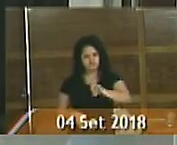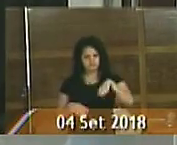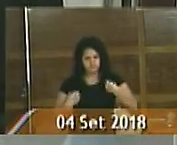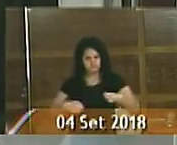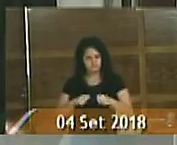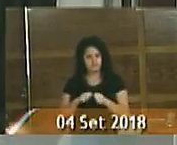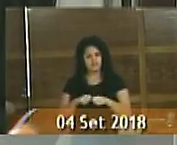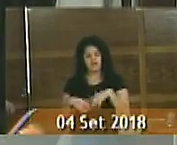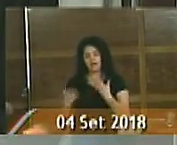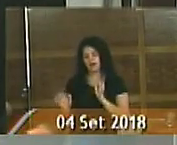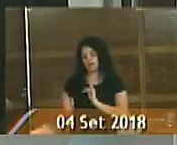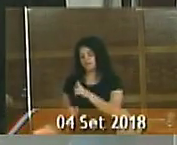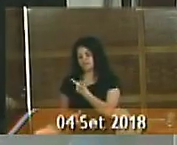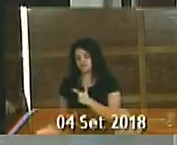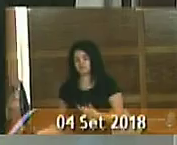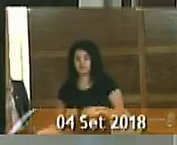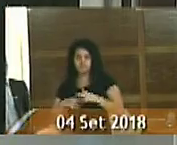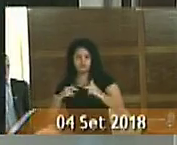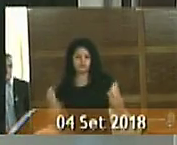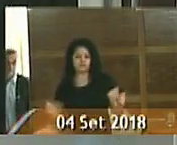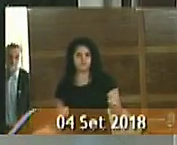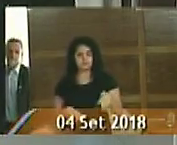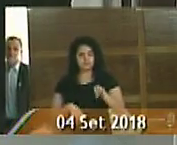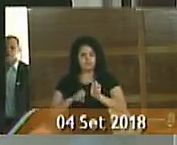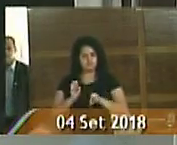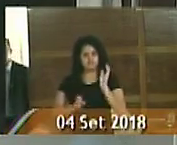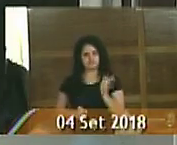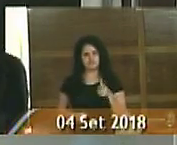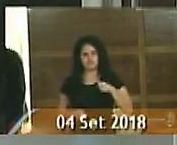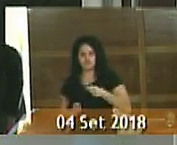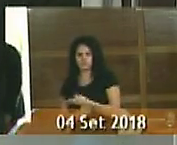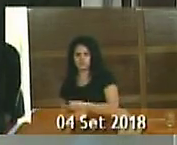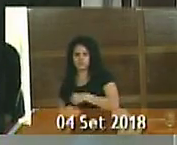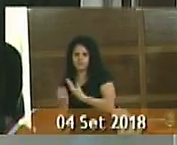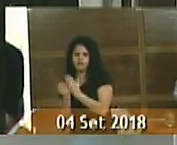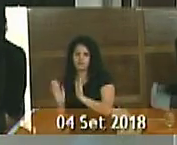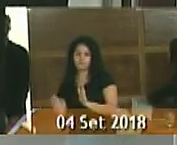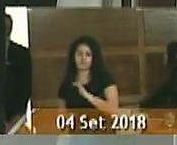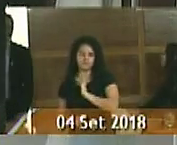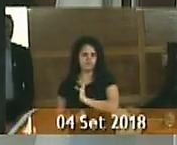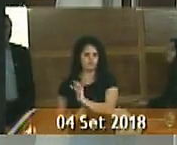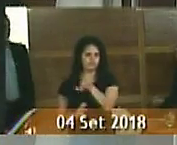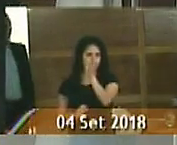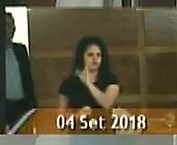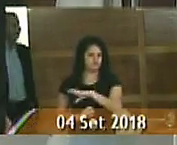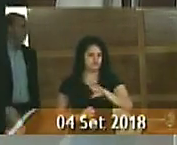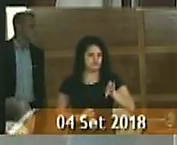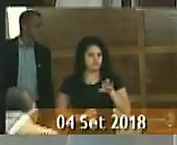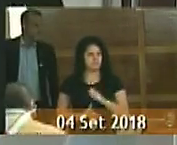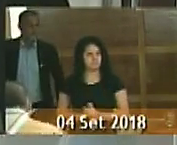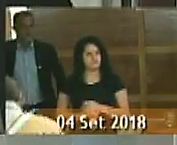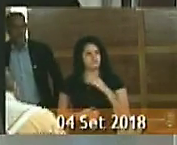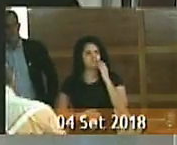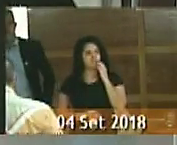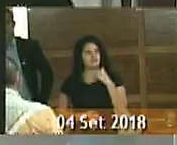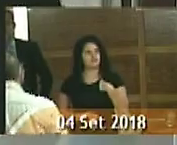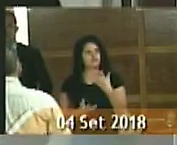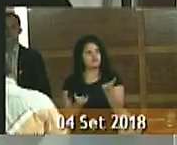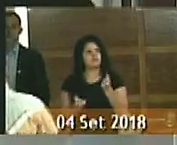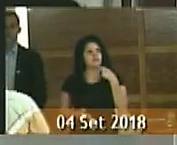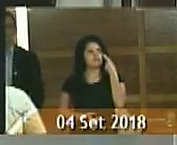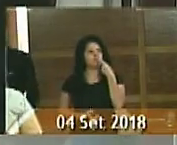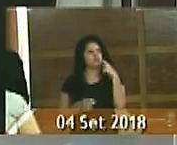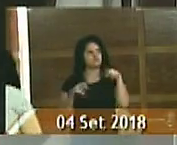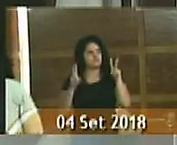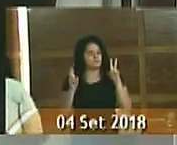não tem recurso, a igreja vai fazer e está lá e vai ser inaugurada em breve a igreja Nossa Senhora do Rosário. Eu queria aqui falar sobre